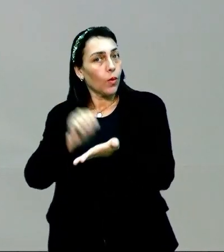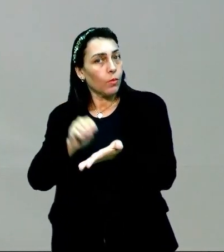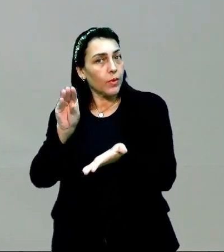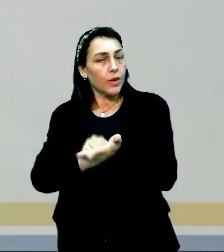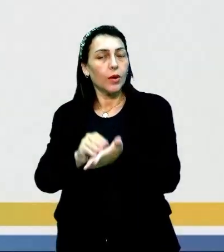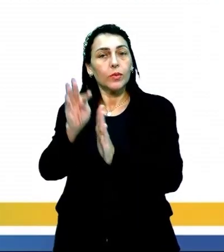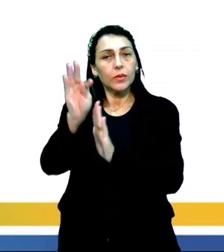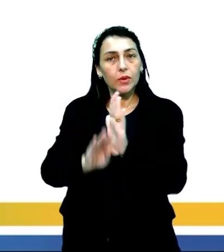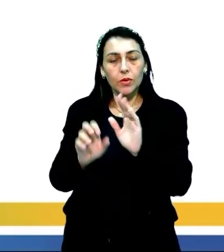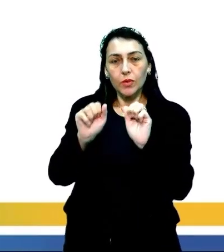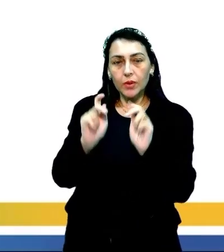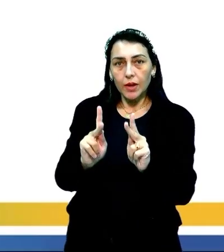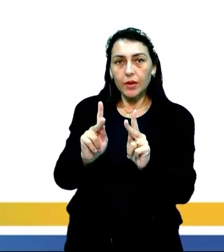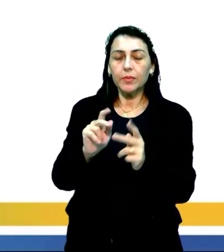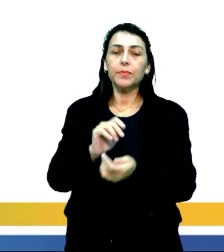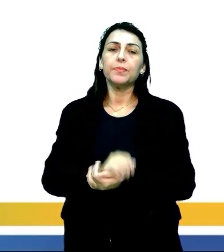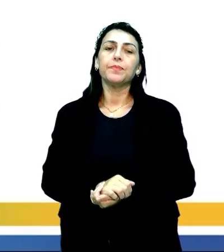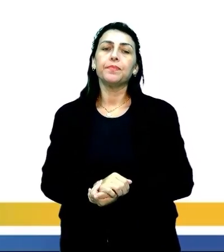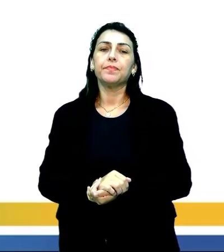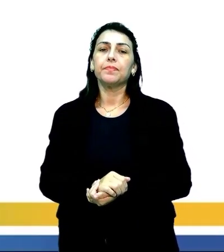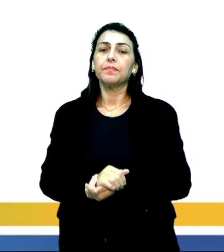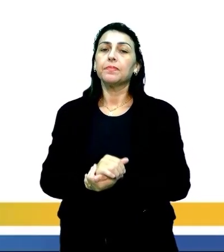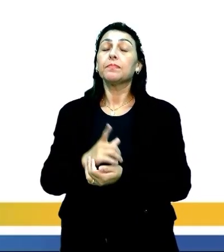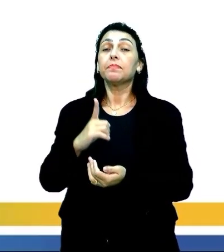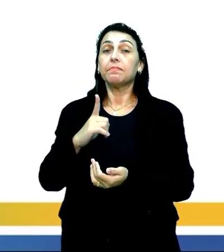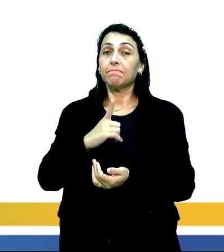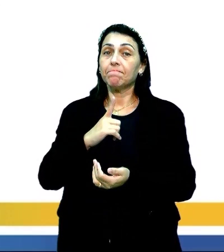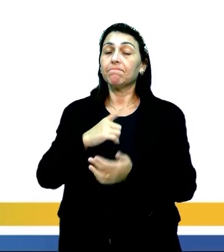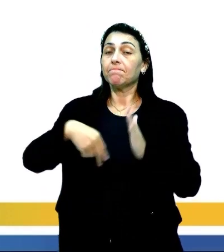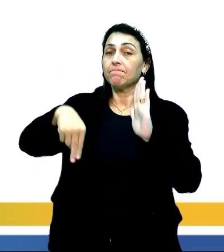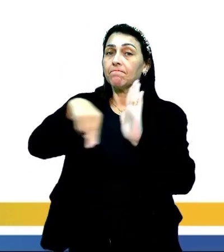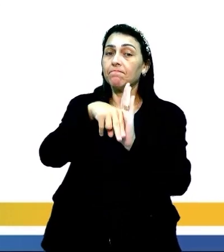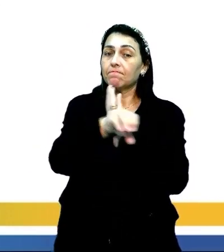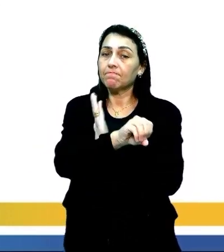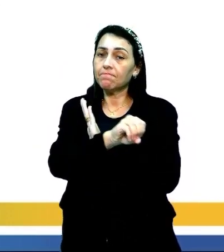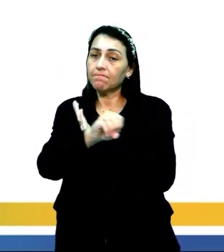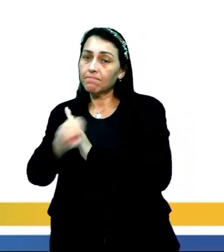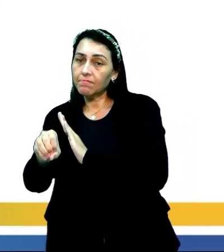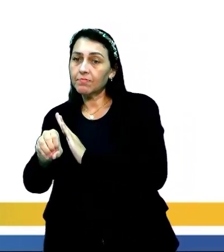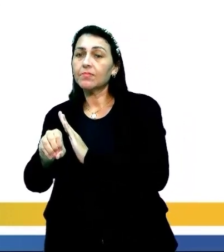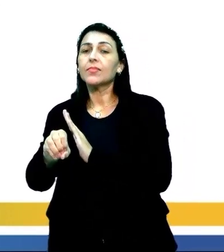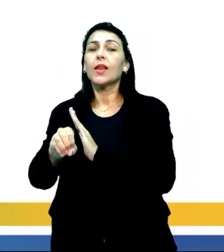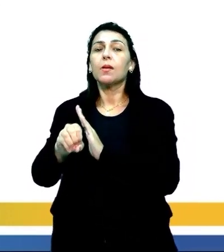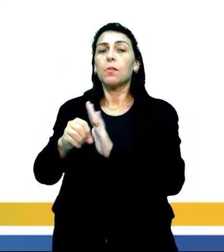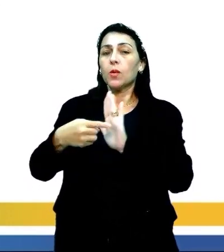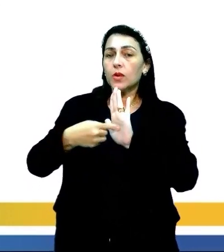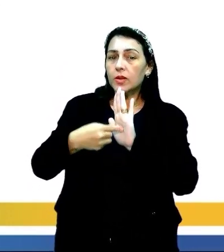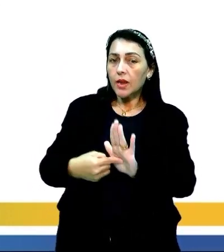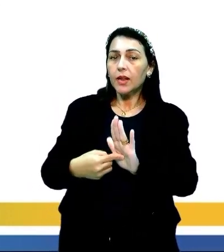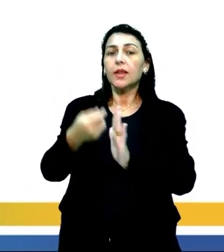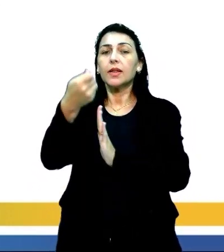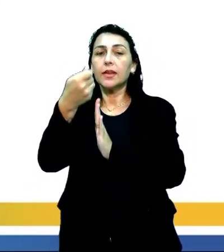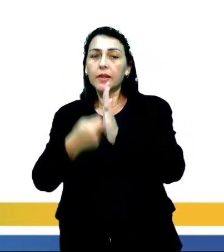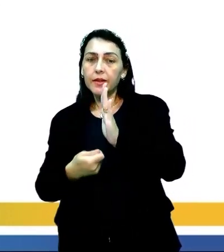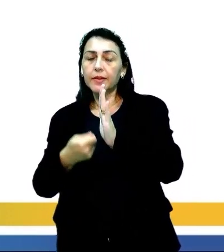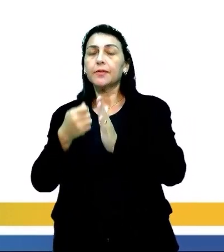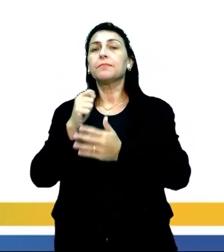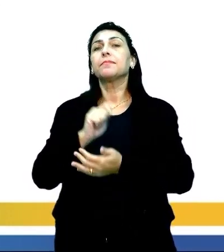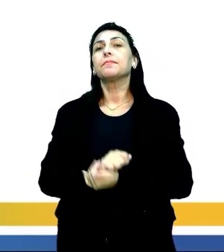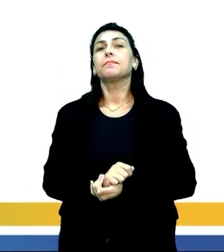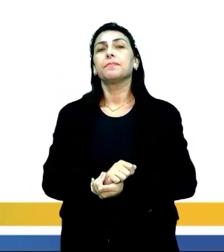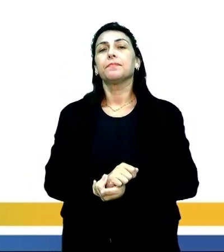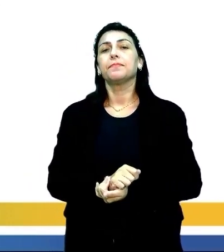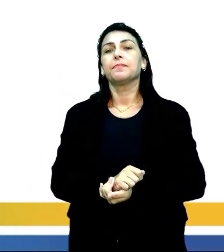texto, ok? Receberá nota 0 em qualquer das situações expressas a seguir